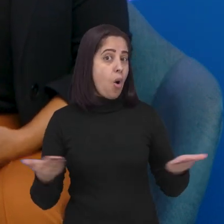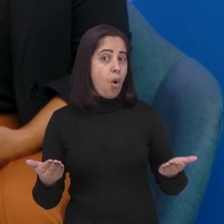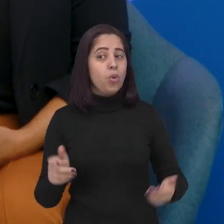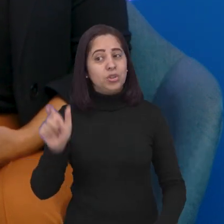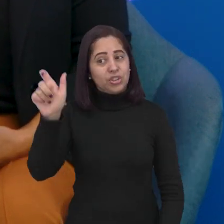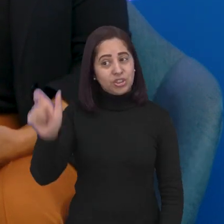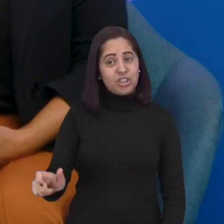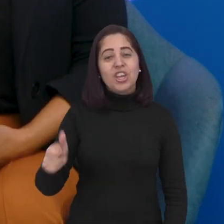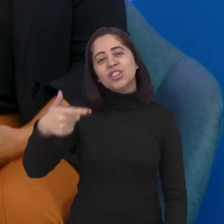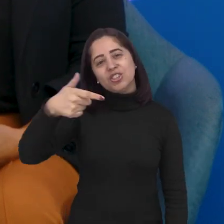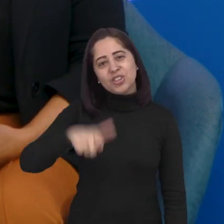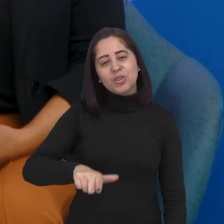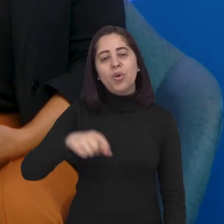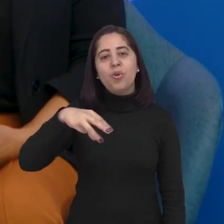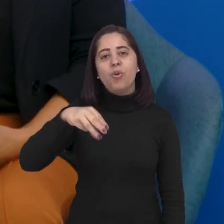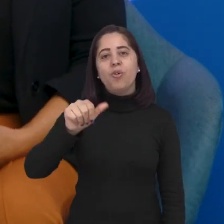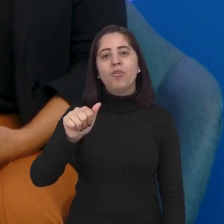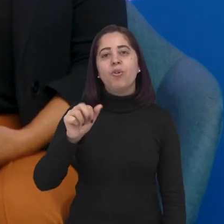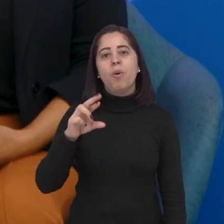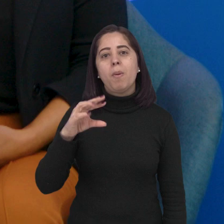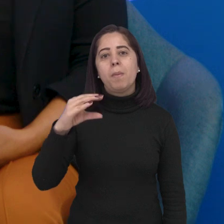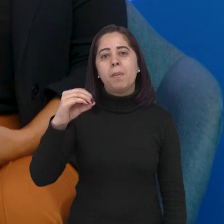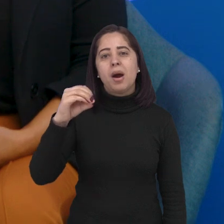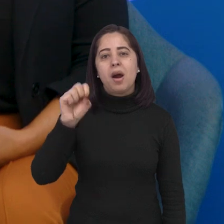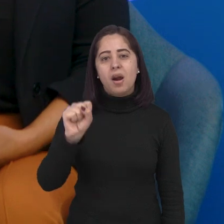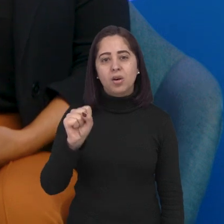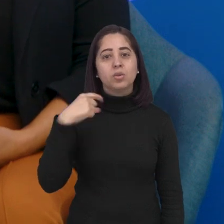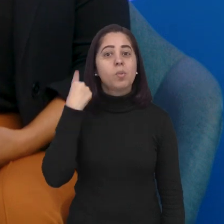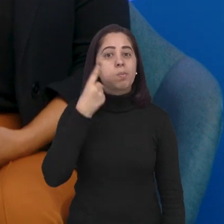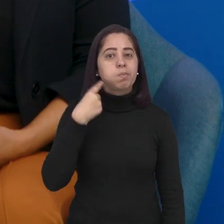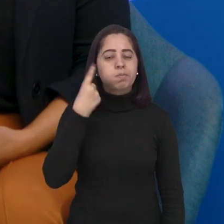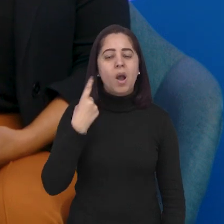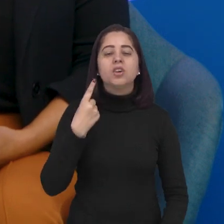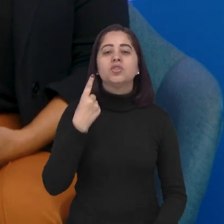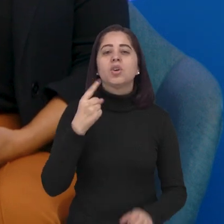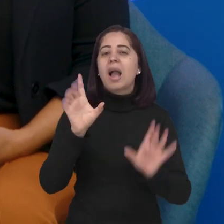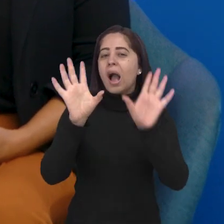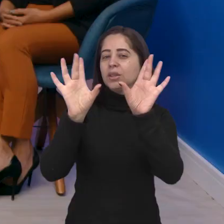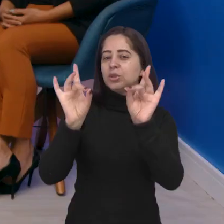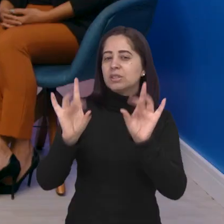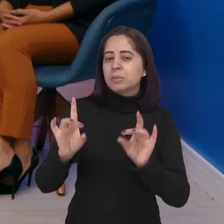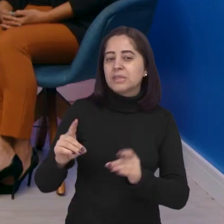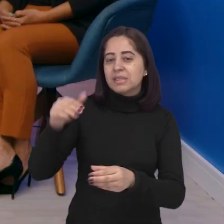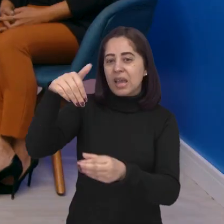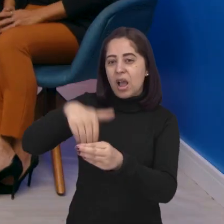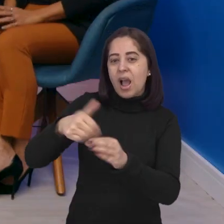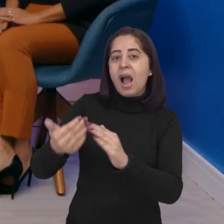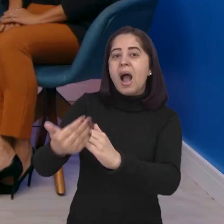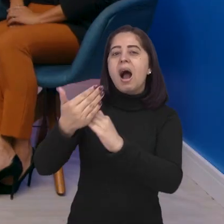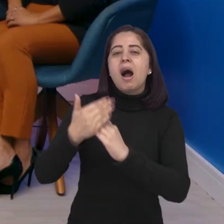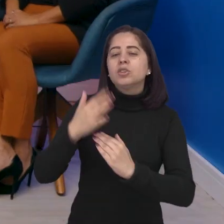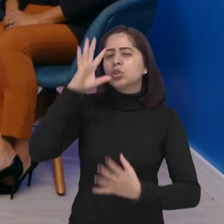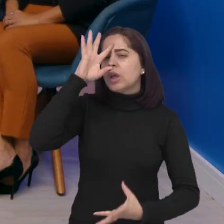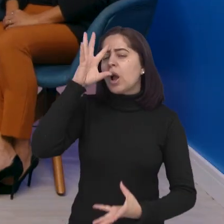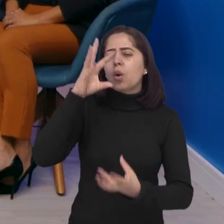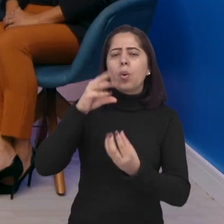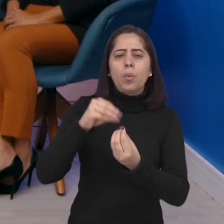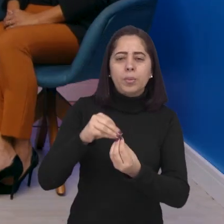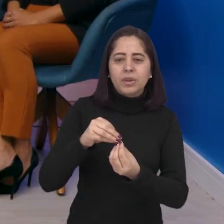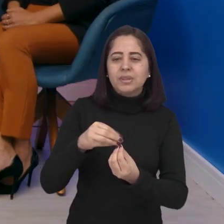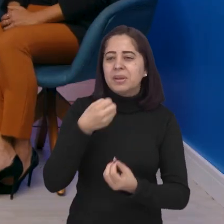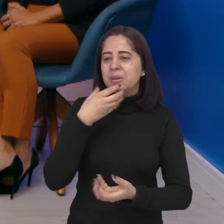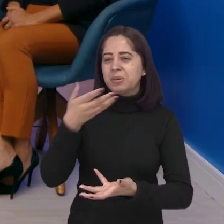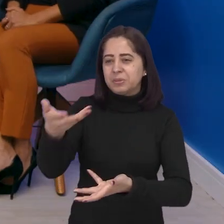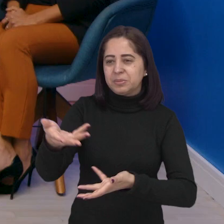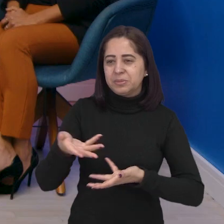com a gente mais uma vez é o Marcos Limão, advogado especialista em direito eleitoral, para ajudar a gente a entender todo esse